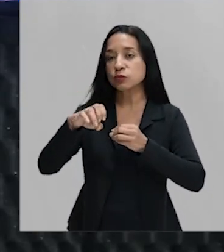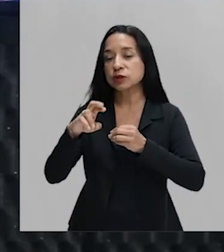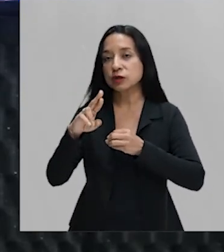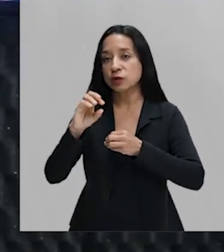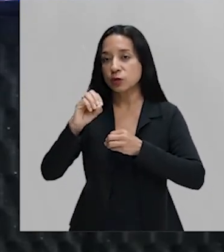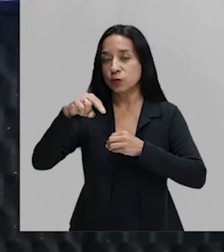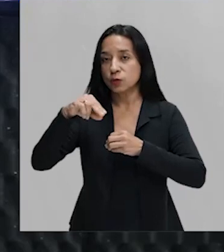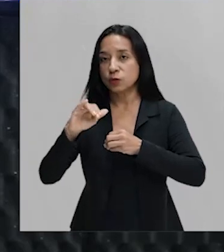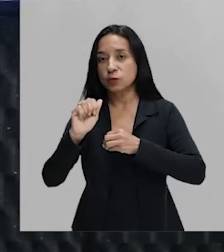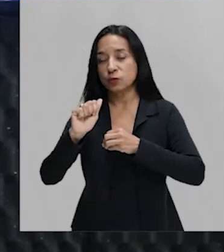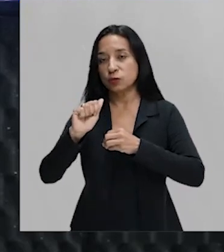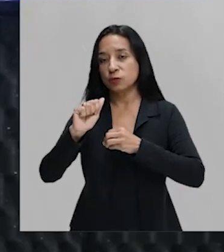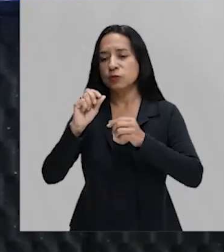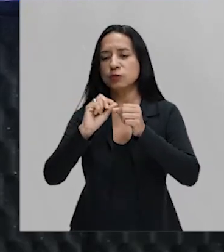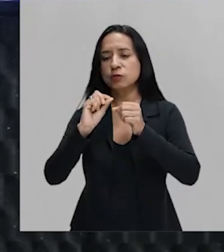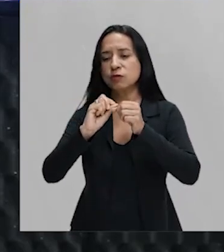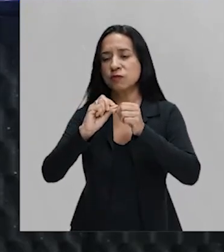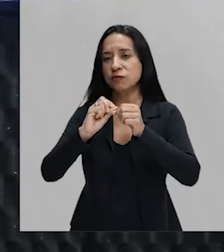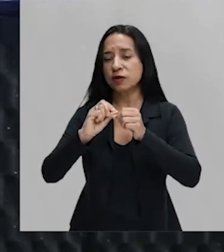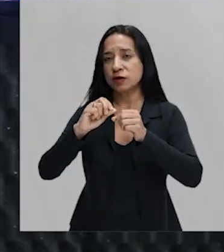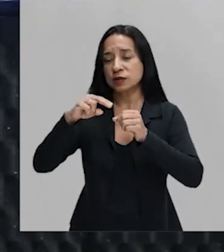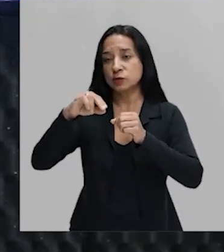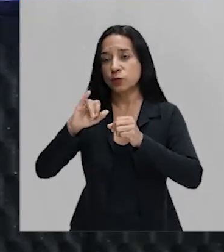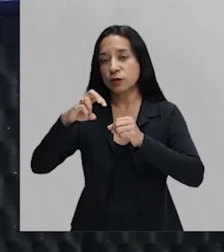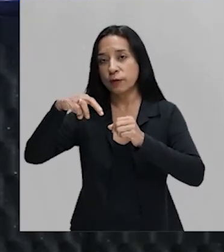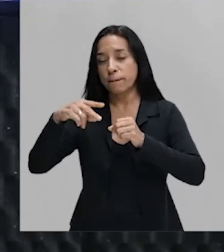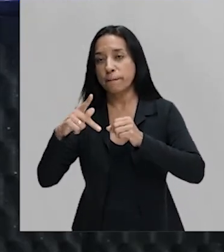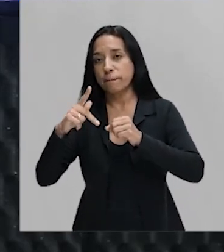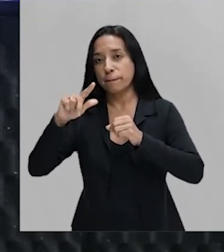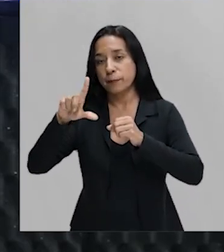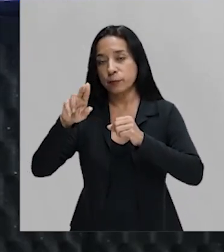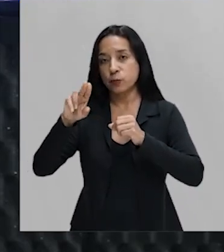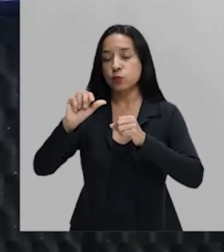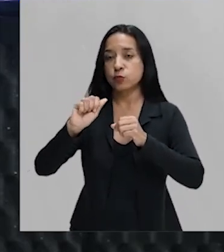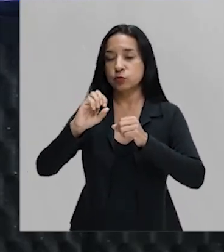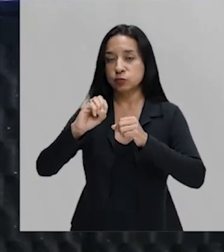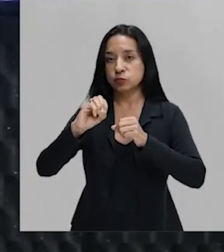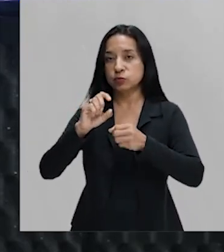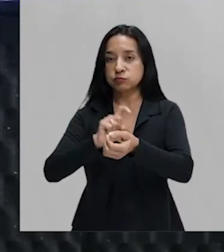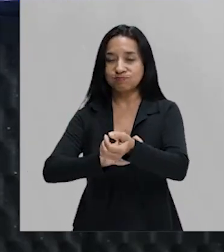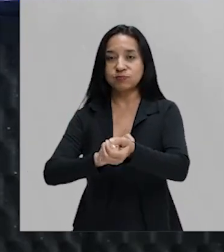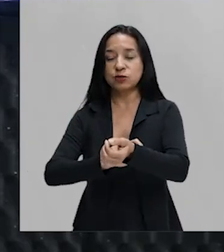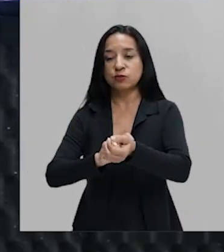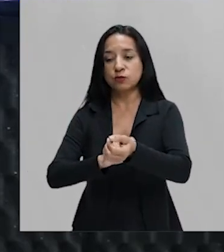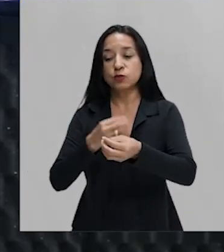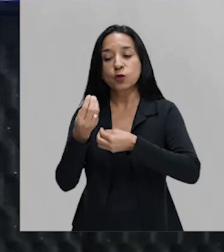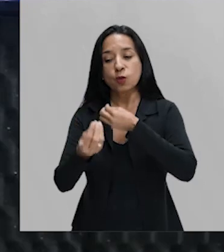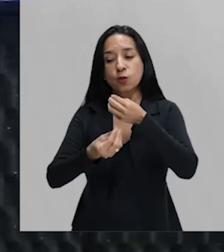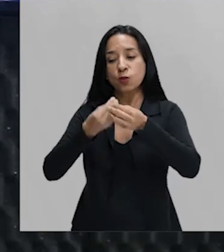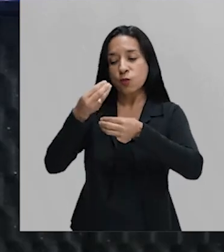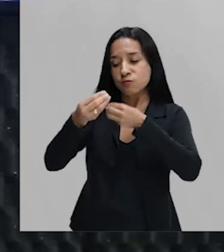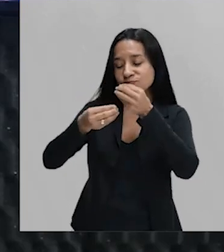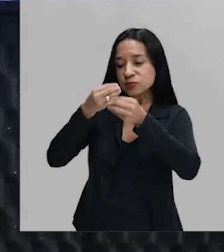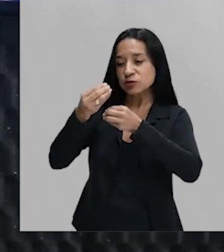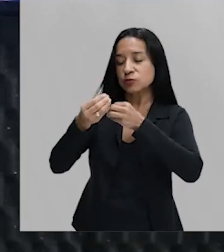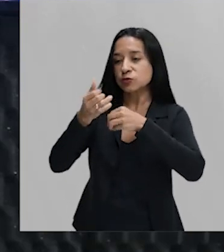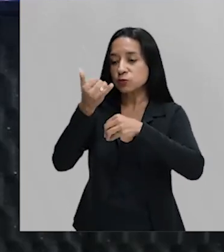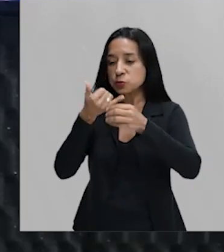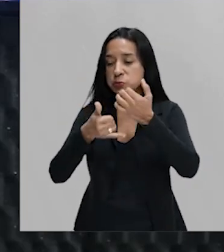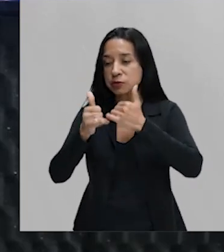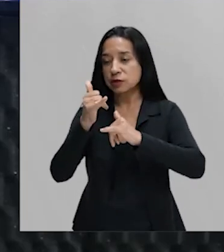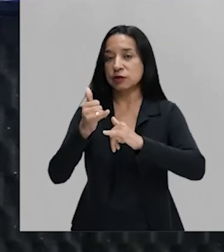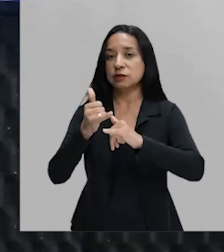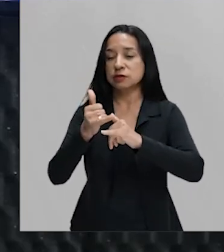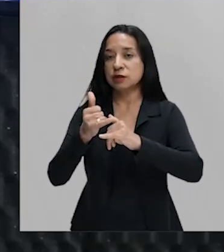um impulso nervoso, como é que ocorre esse processo de transmissão de informações elétricas por meio do nosso